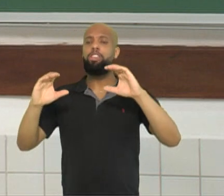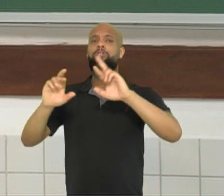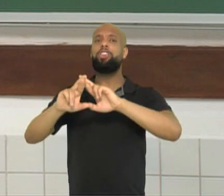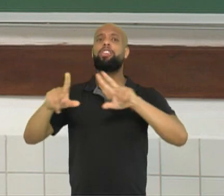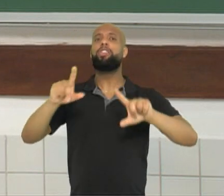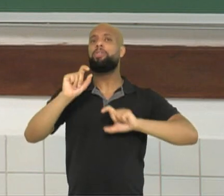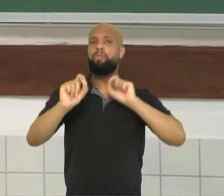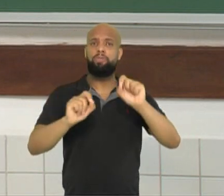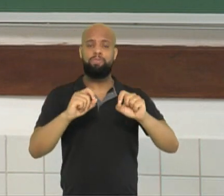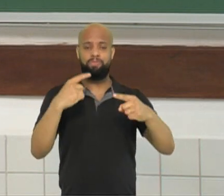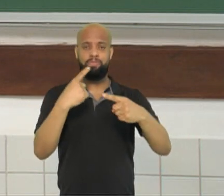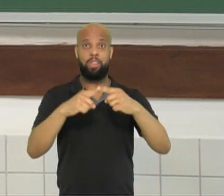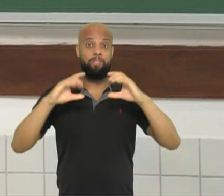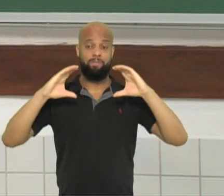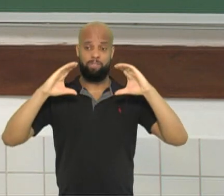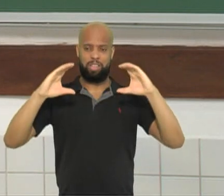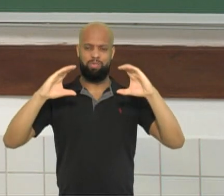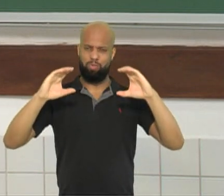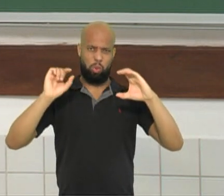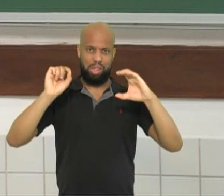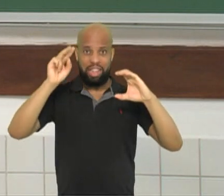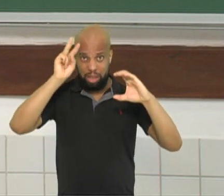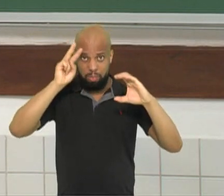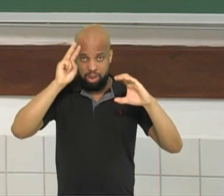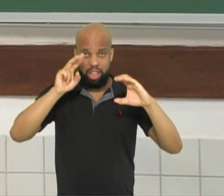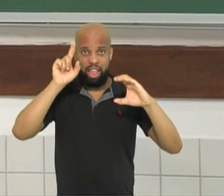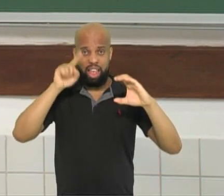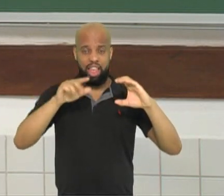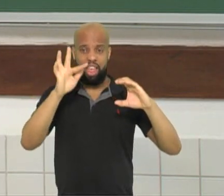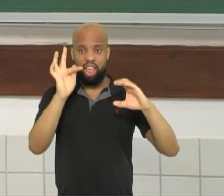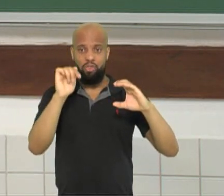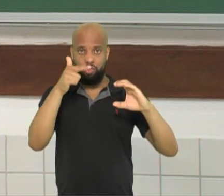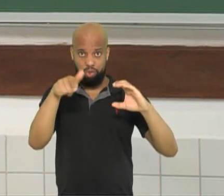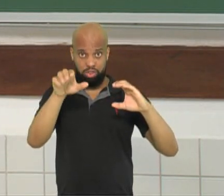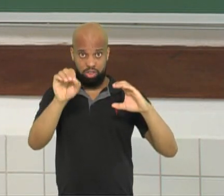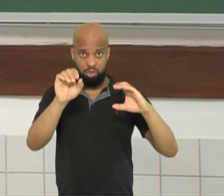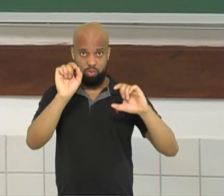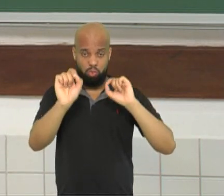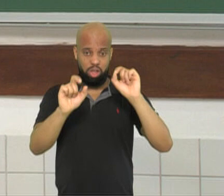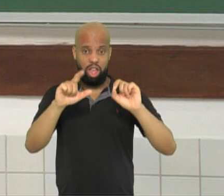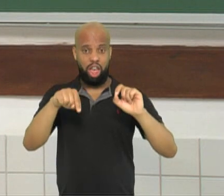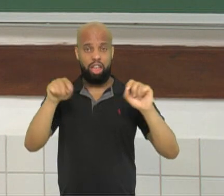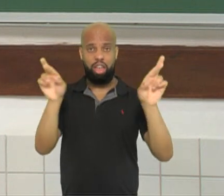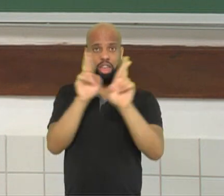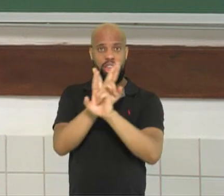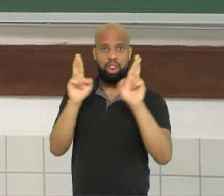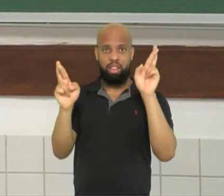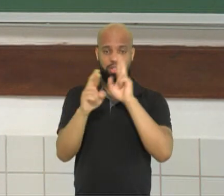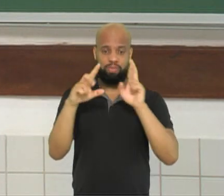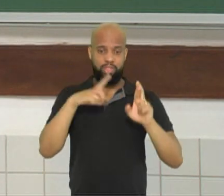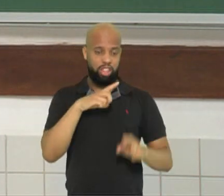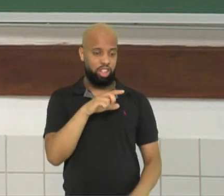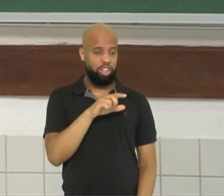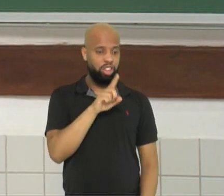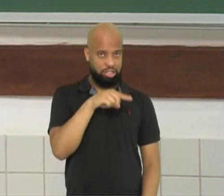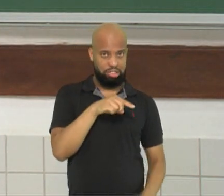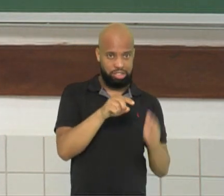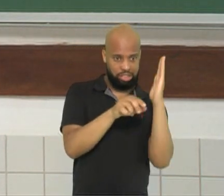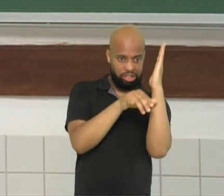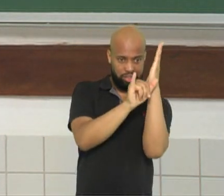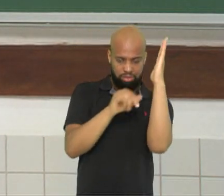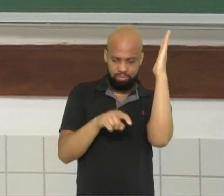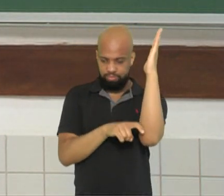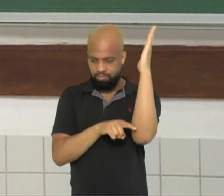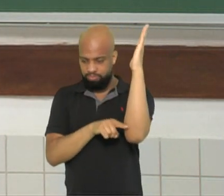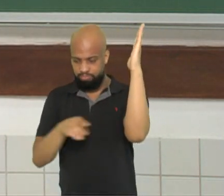seno? Função é aquela relação que nós temos entre esse par ordenado x e y. Então, agora f de